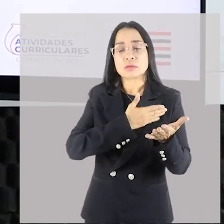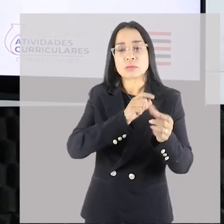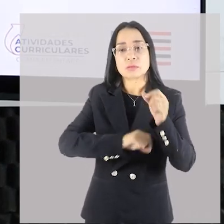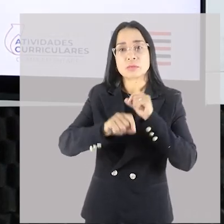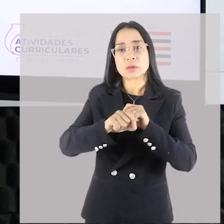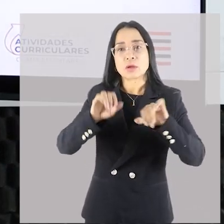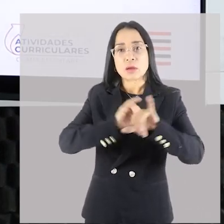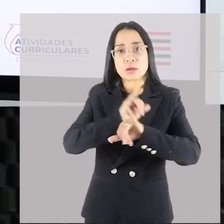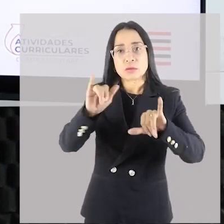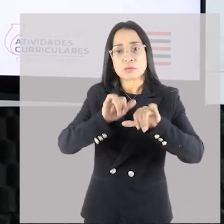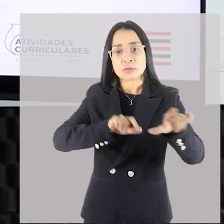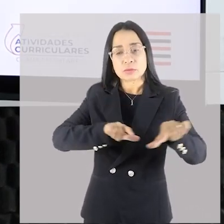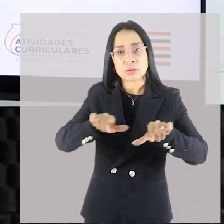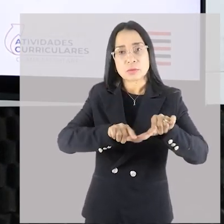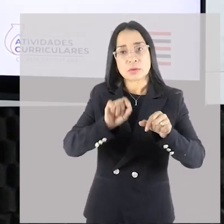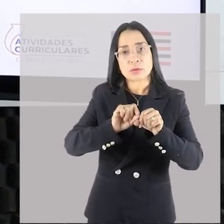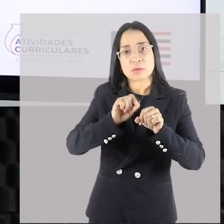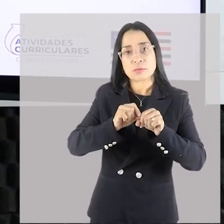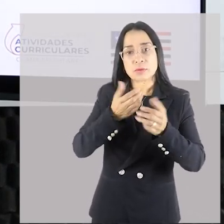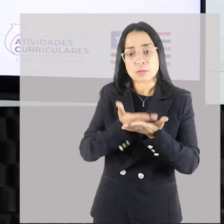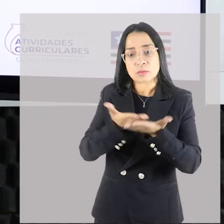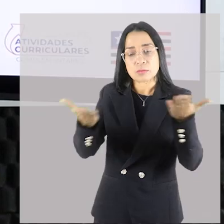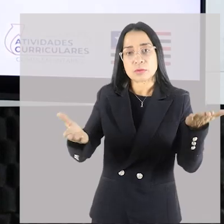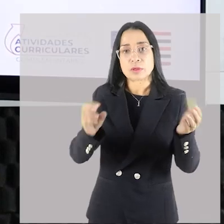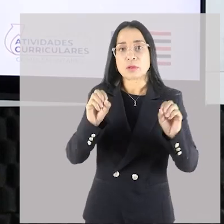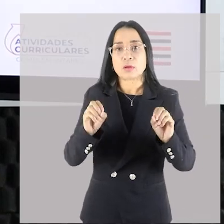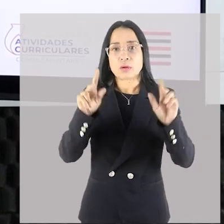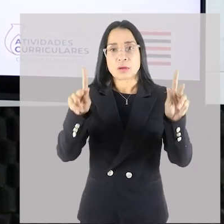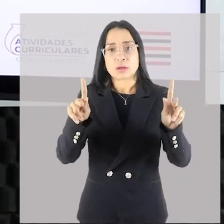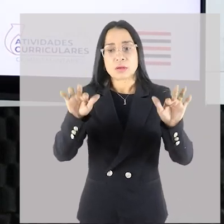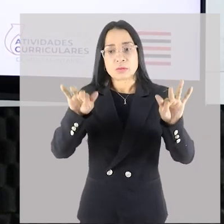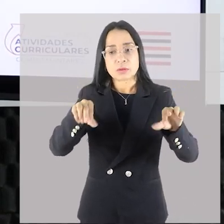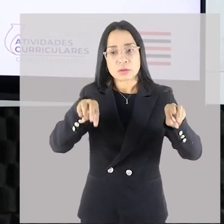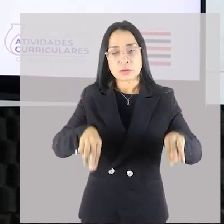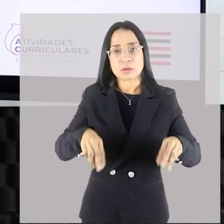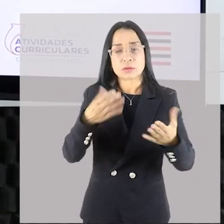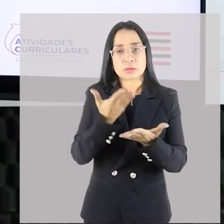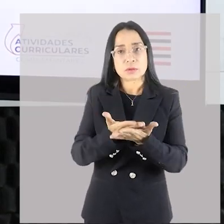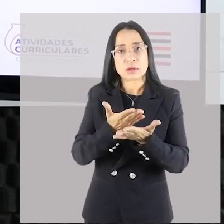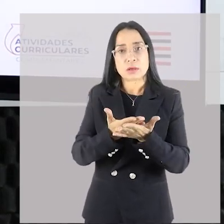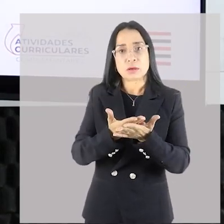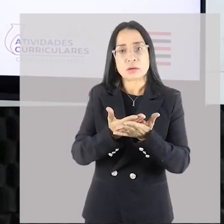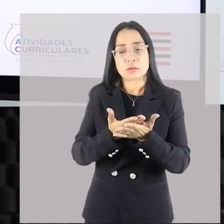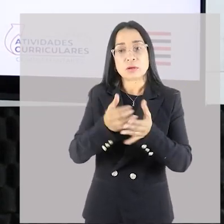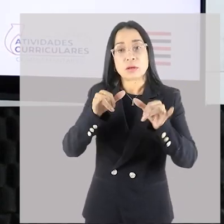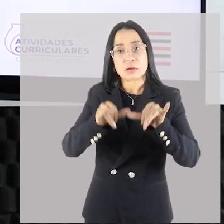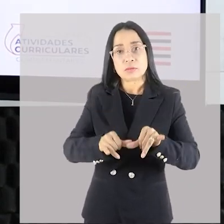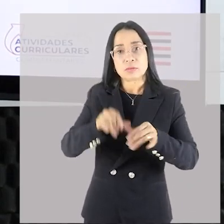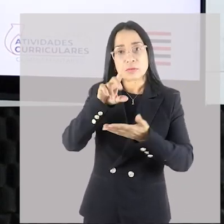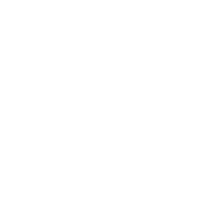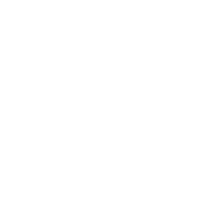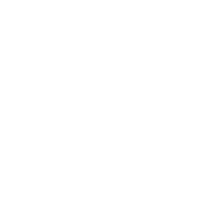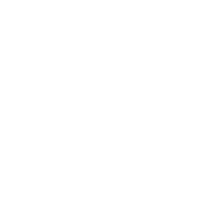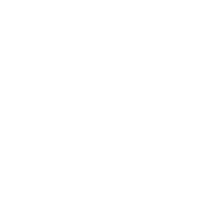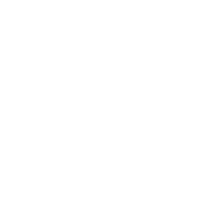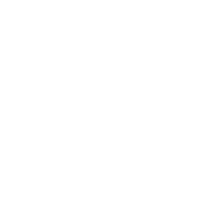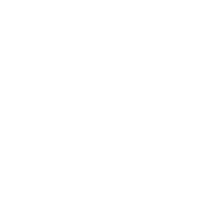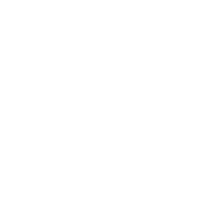e divulga esse trabalho que é feito para vocês, tá ok? Com isso a gente finaliza, fiquem com Deus e até a próxima.